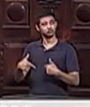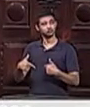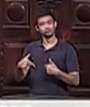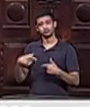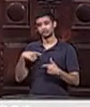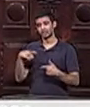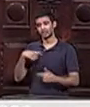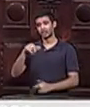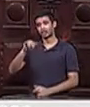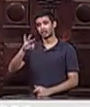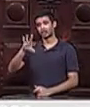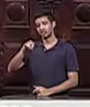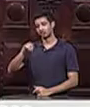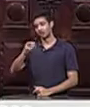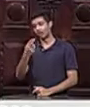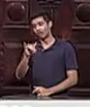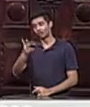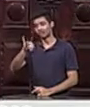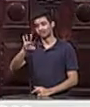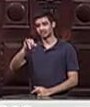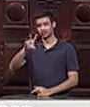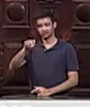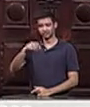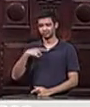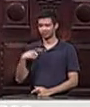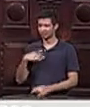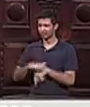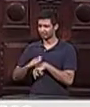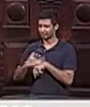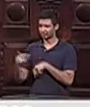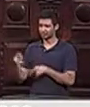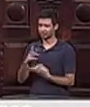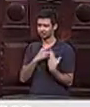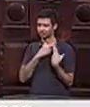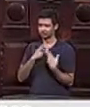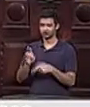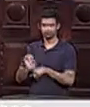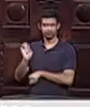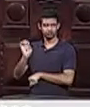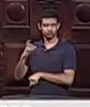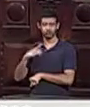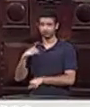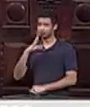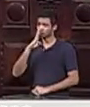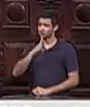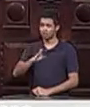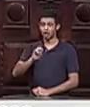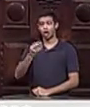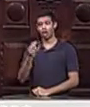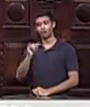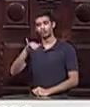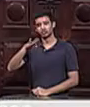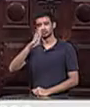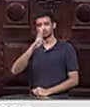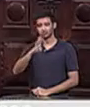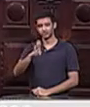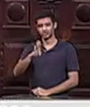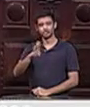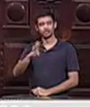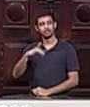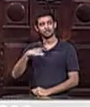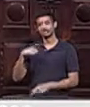dos três poderes do Estado, das entidades da administração direta ou indireta,